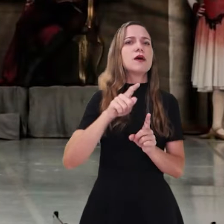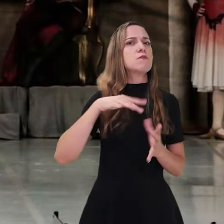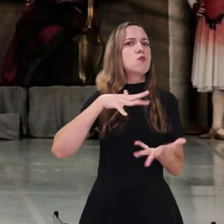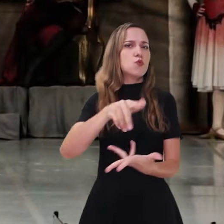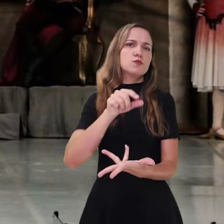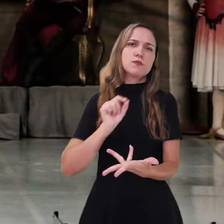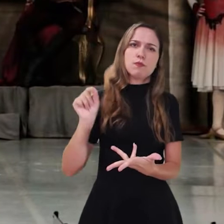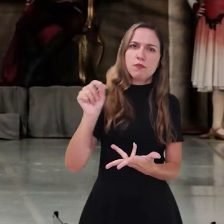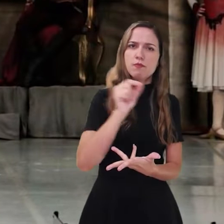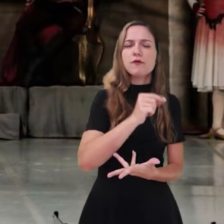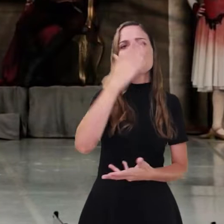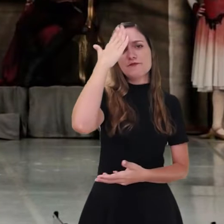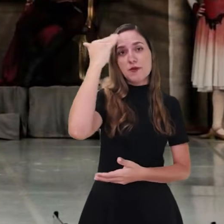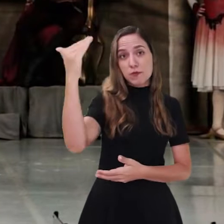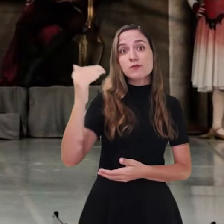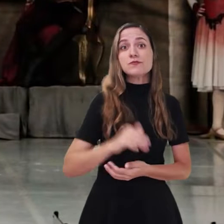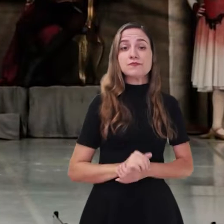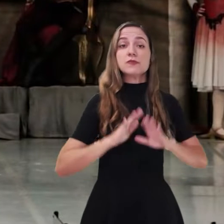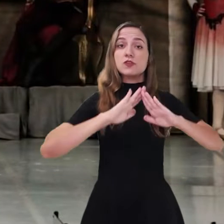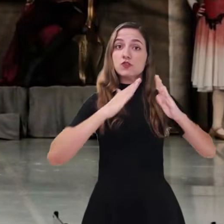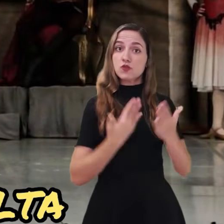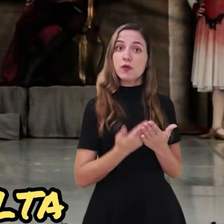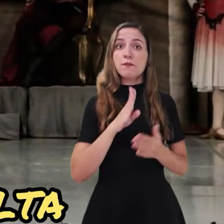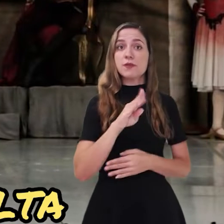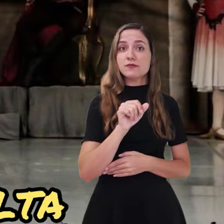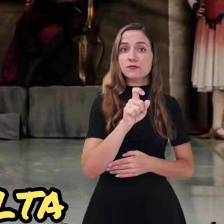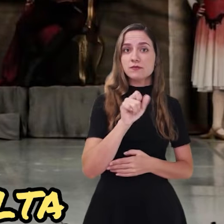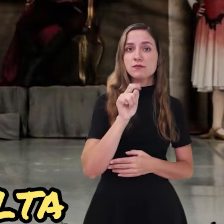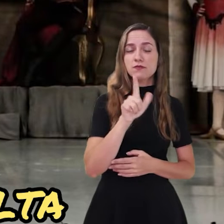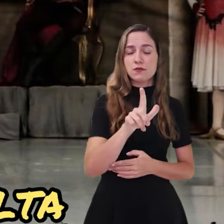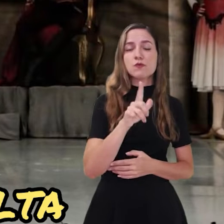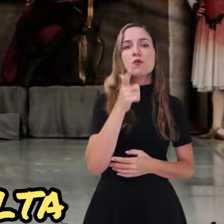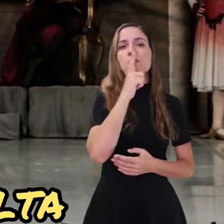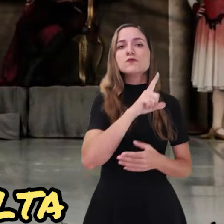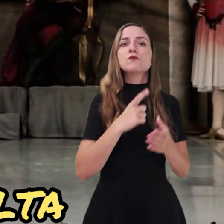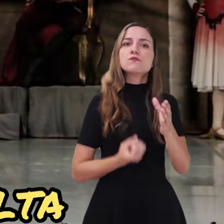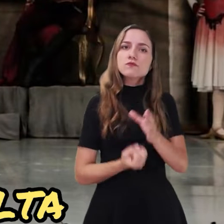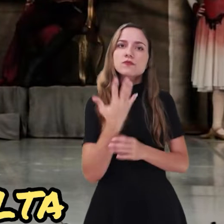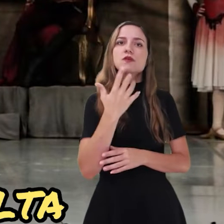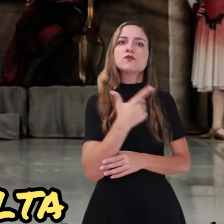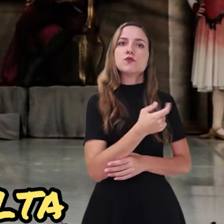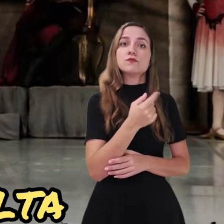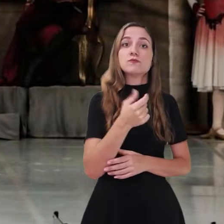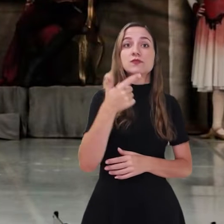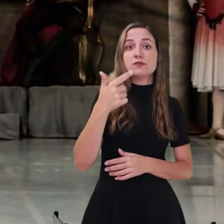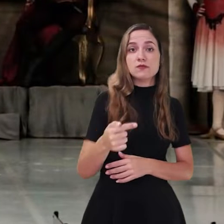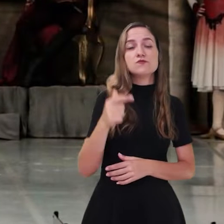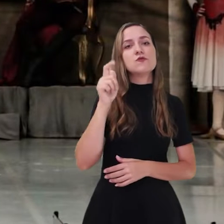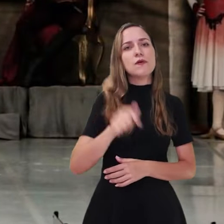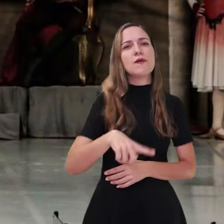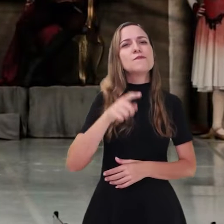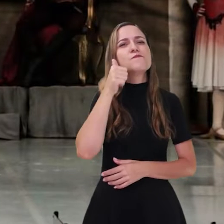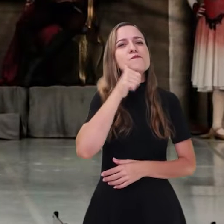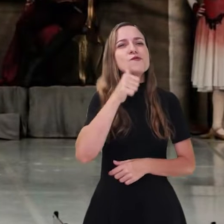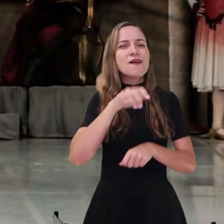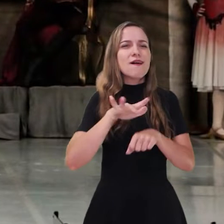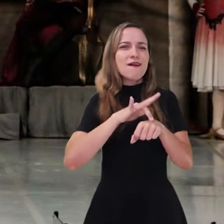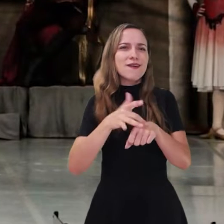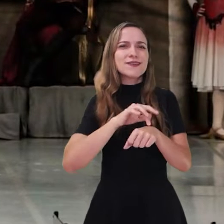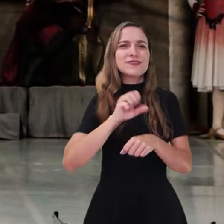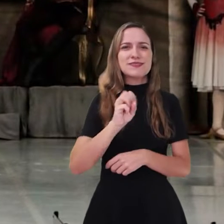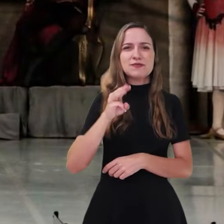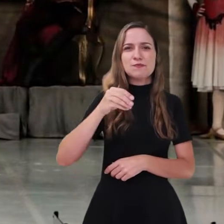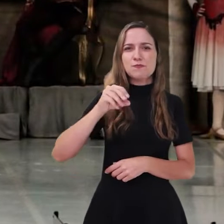Teatro Escola Basileu França foi fundado em 2007 pela bailarina e professora Simone Malta. Consagrado por oferecer